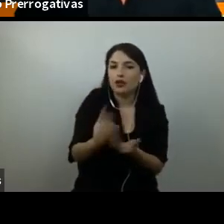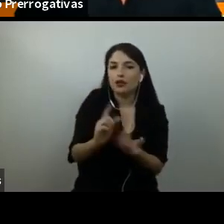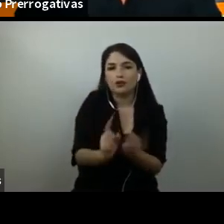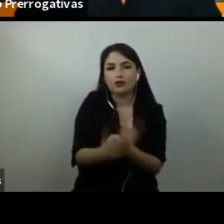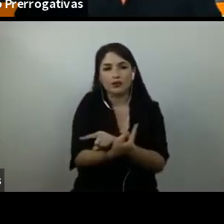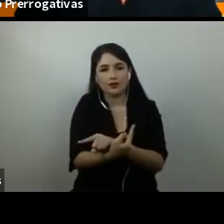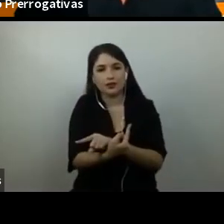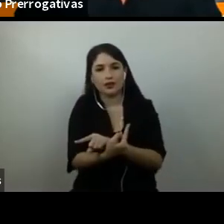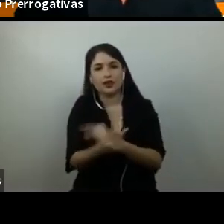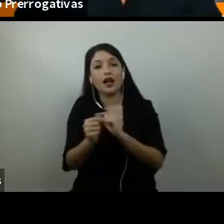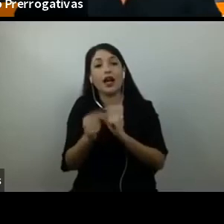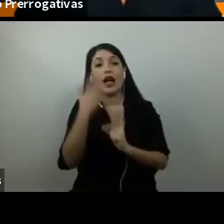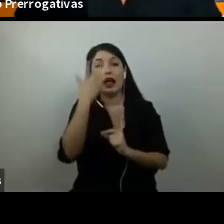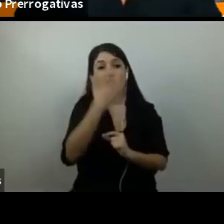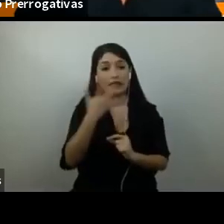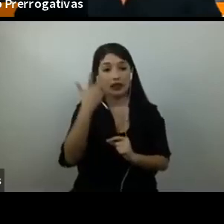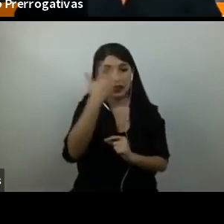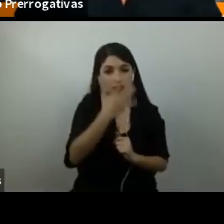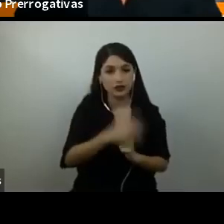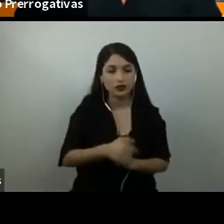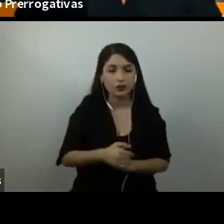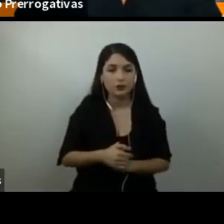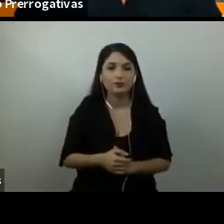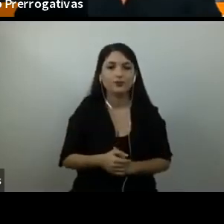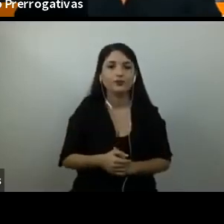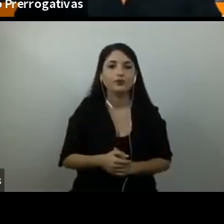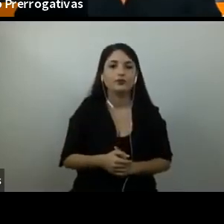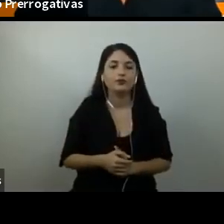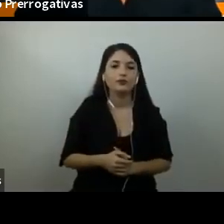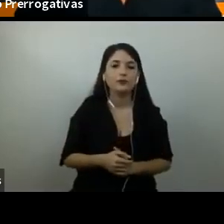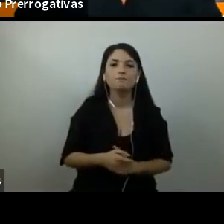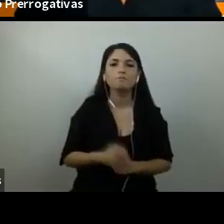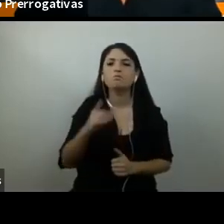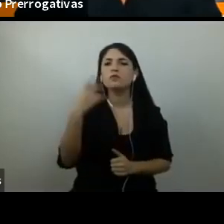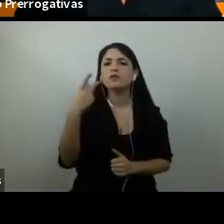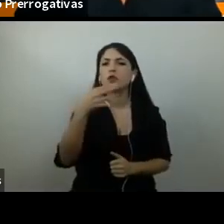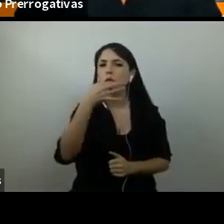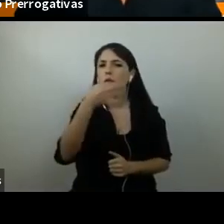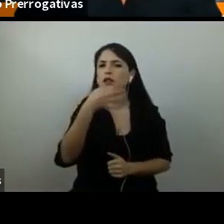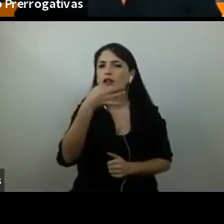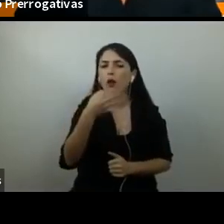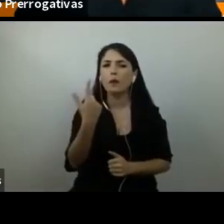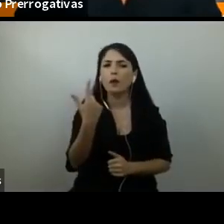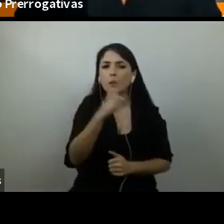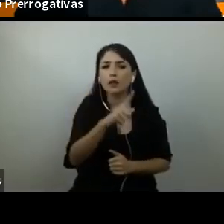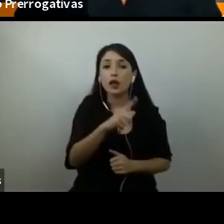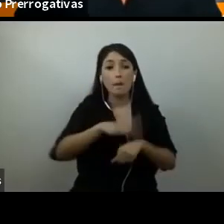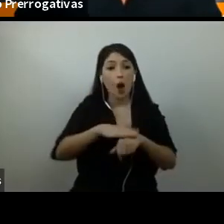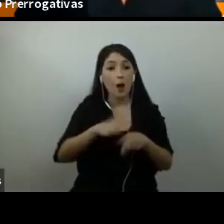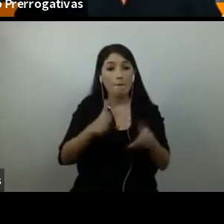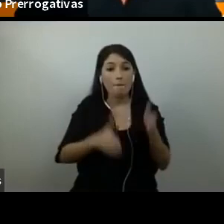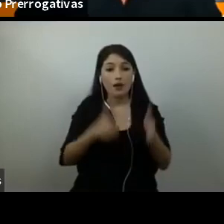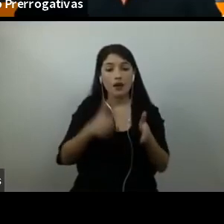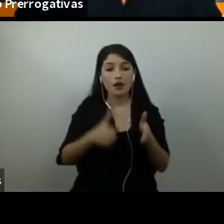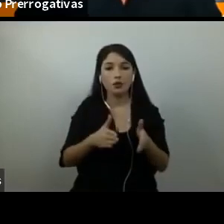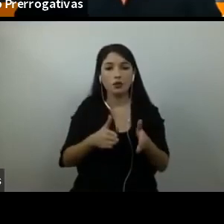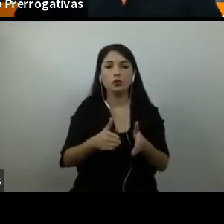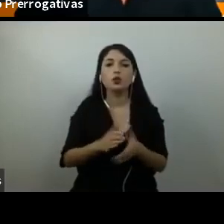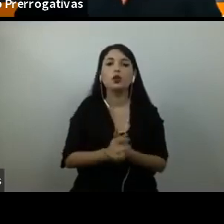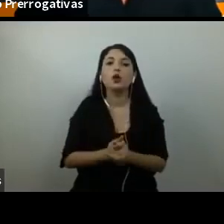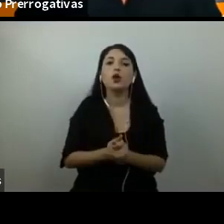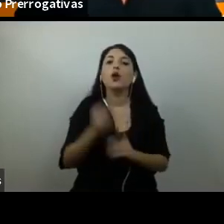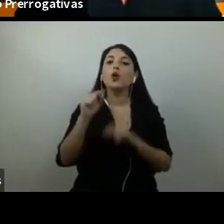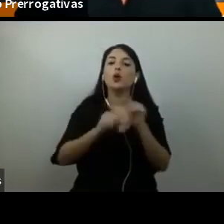último, e passar para o Haddad. Mas o que você acha, Haddad, efetivamente, que a gente pode fazer num momento em que a fake news alimenta o discurso de